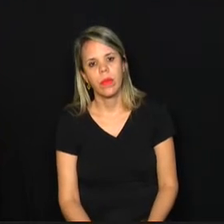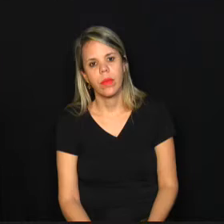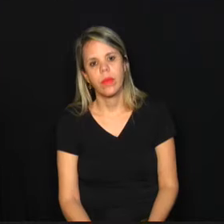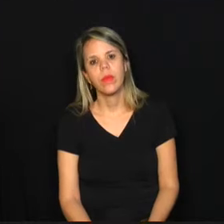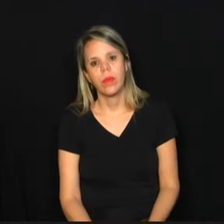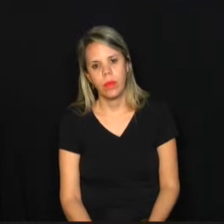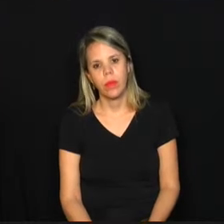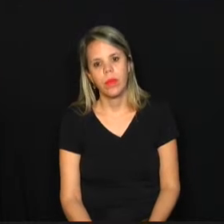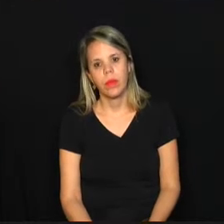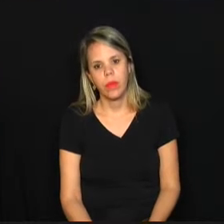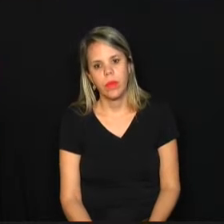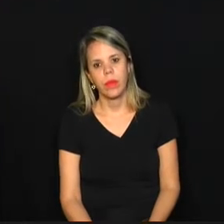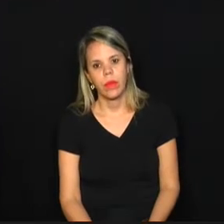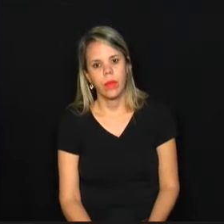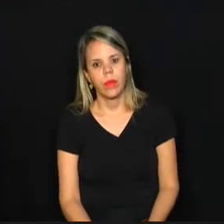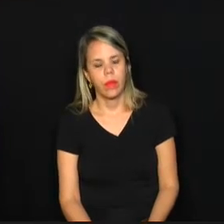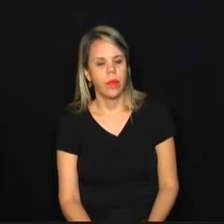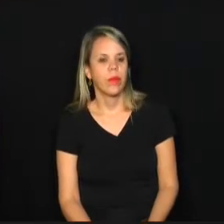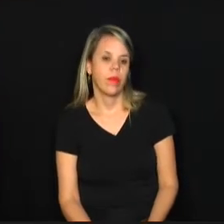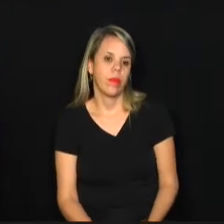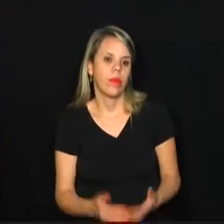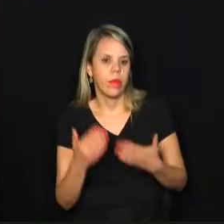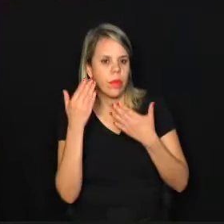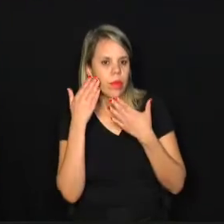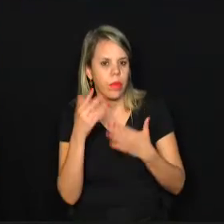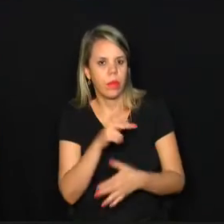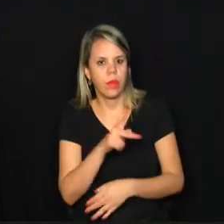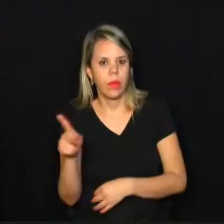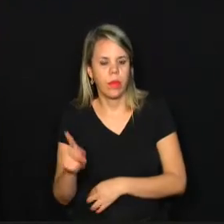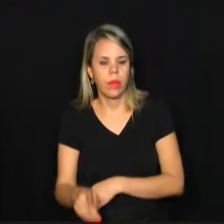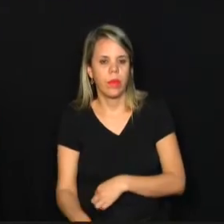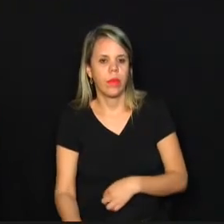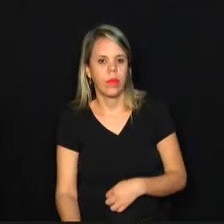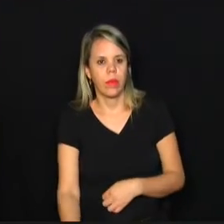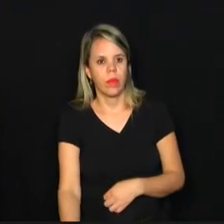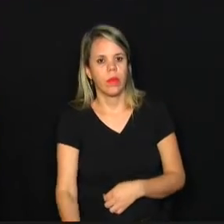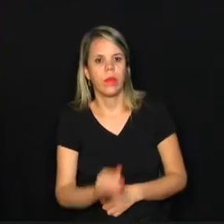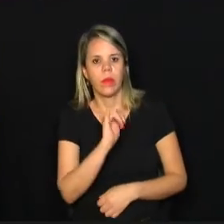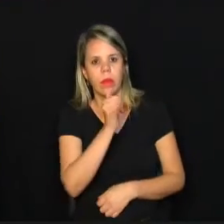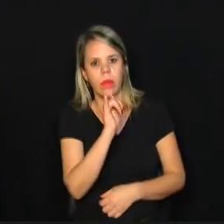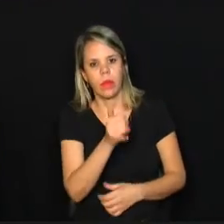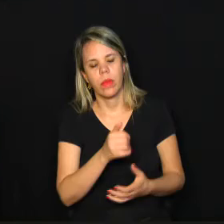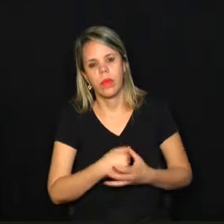Abriu? Abriu. Bom, obrigado, senhor presidente, por ter avisado.